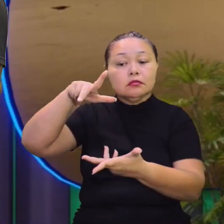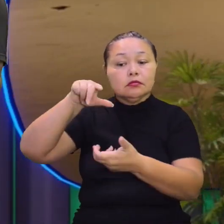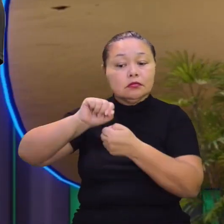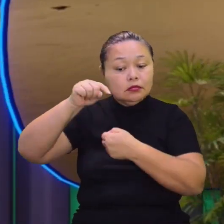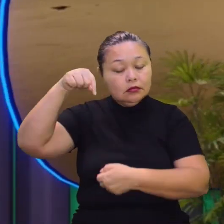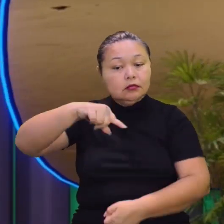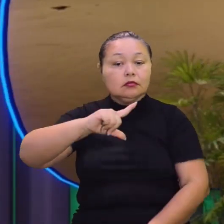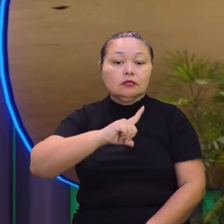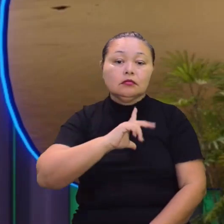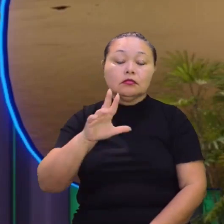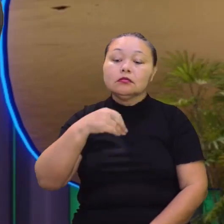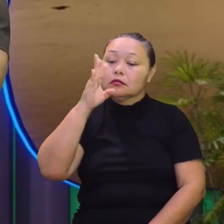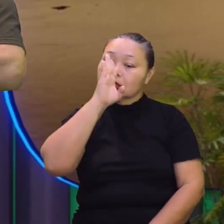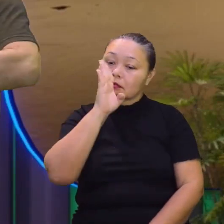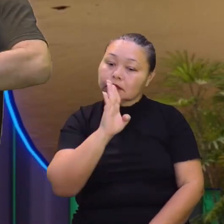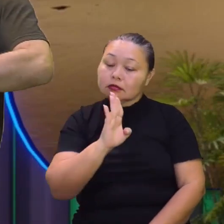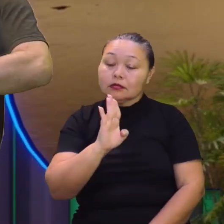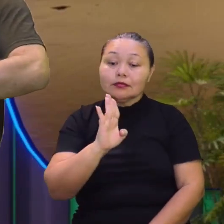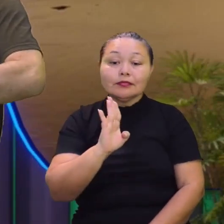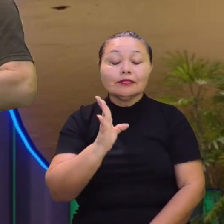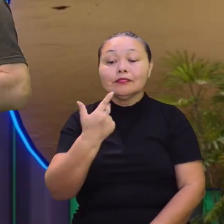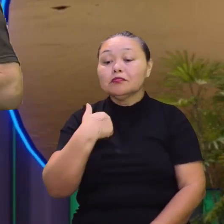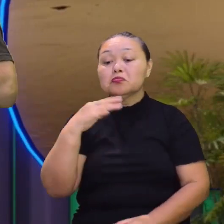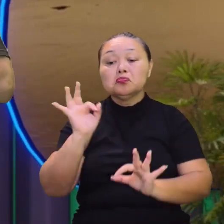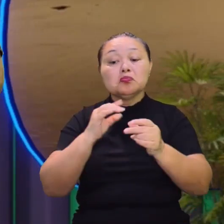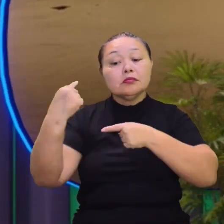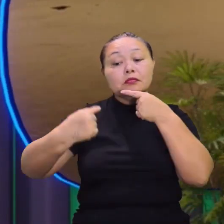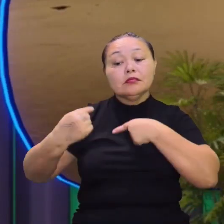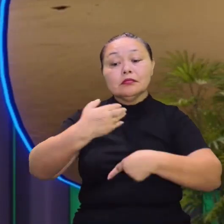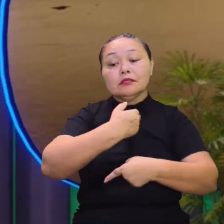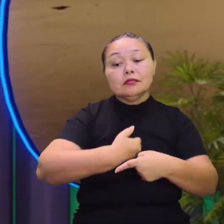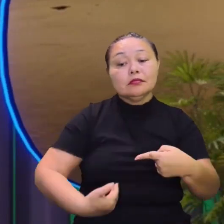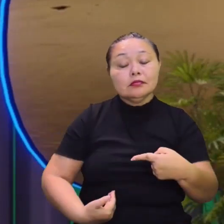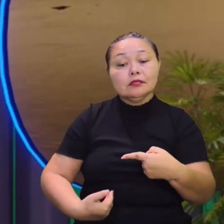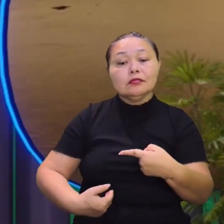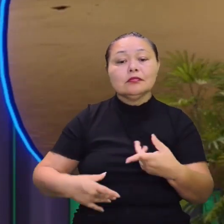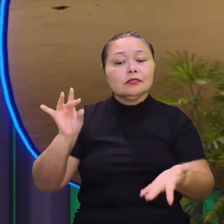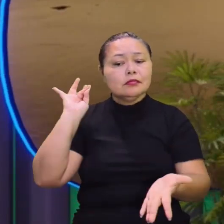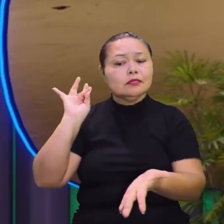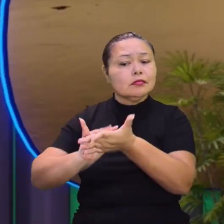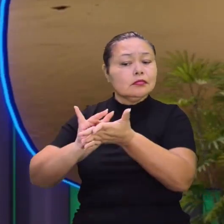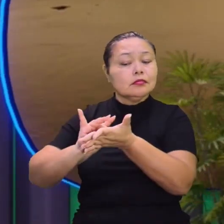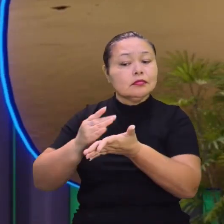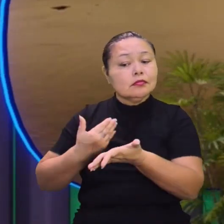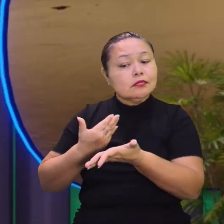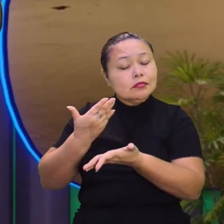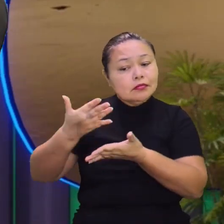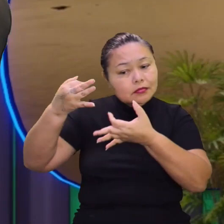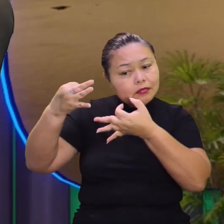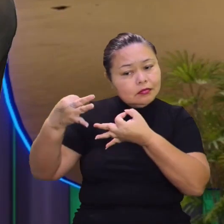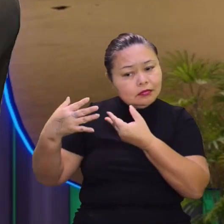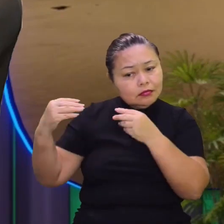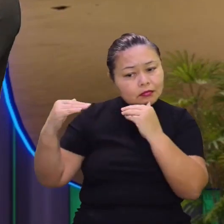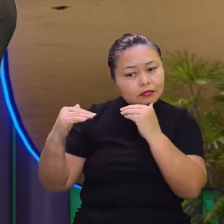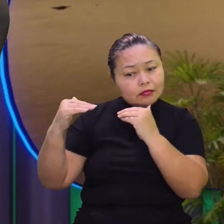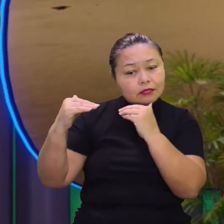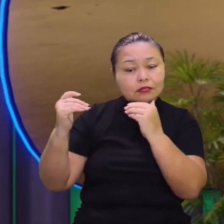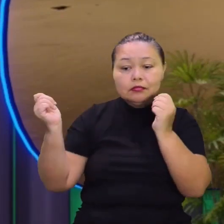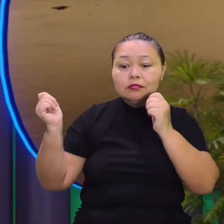É isso? Quer dizer que o Brasil ainda não implementou políticas públicas efetivas,